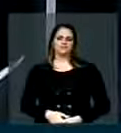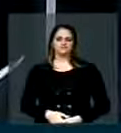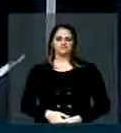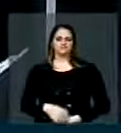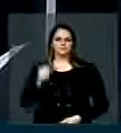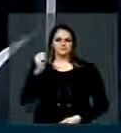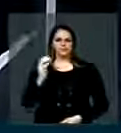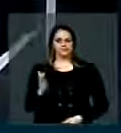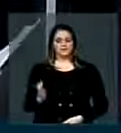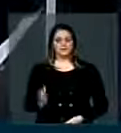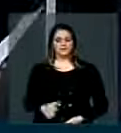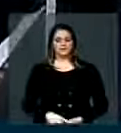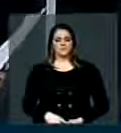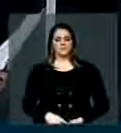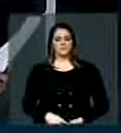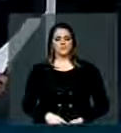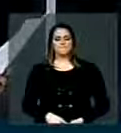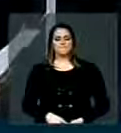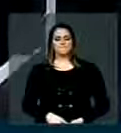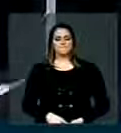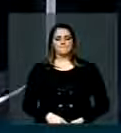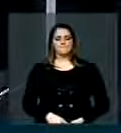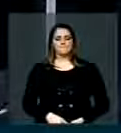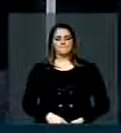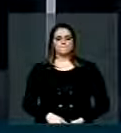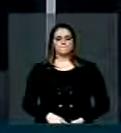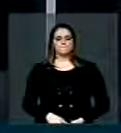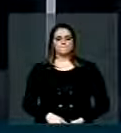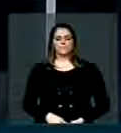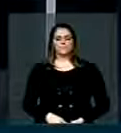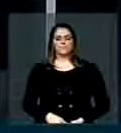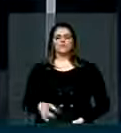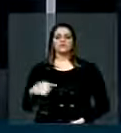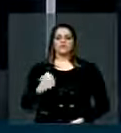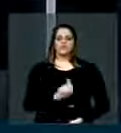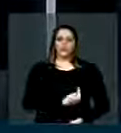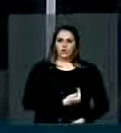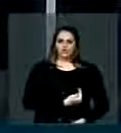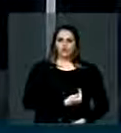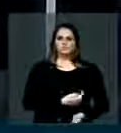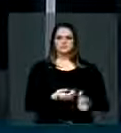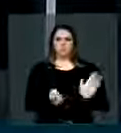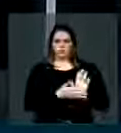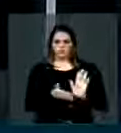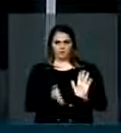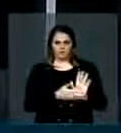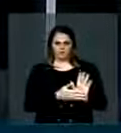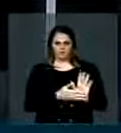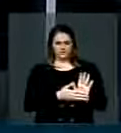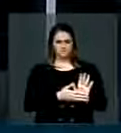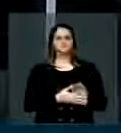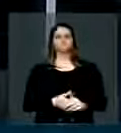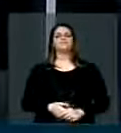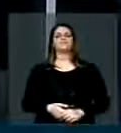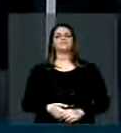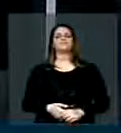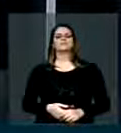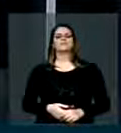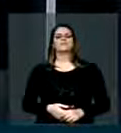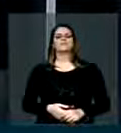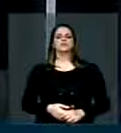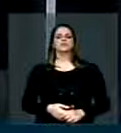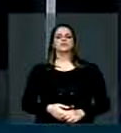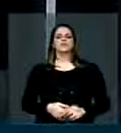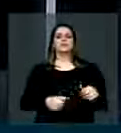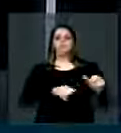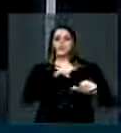no nosso país. E também nós estamos propondo melhor dizendo, uma alteração no Estatuto do